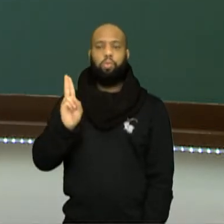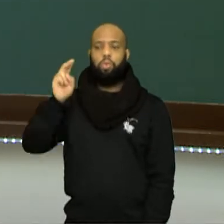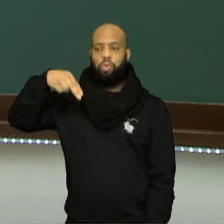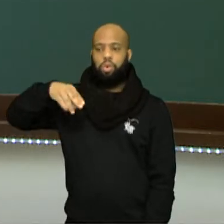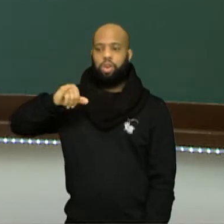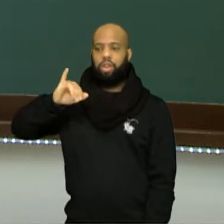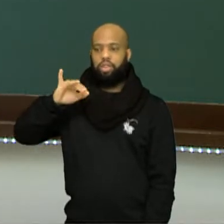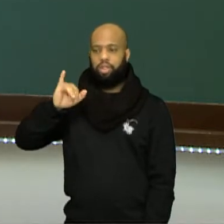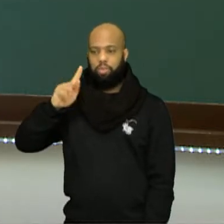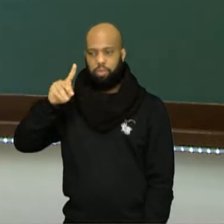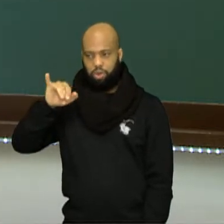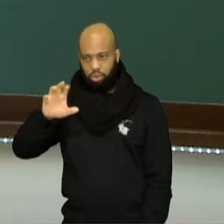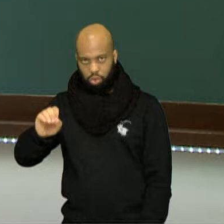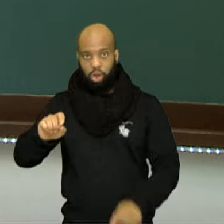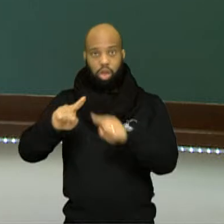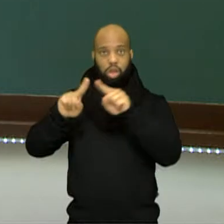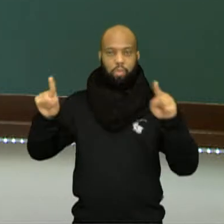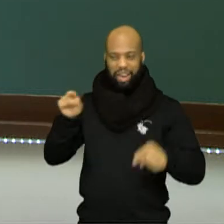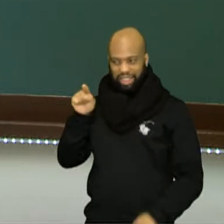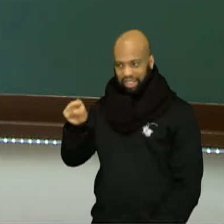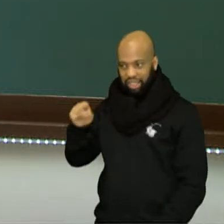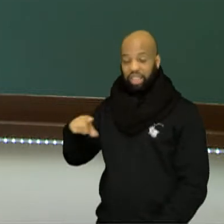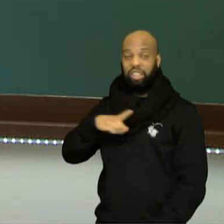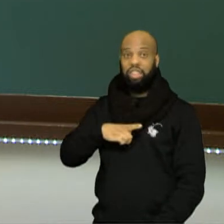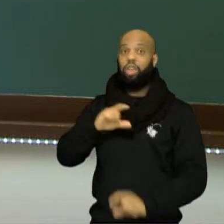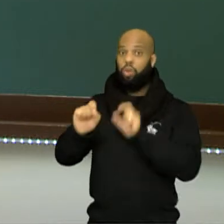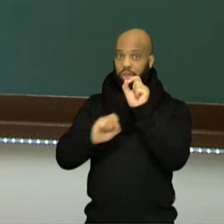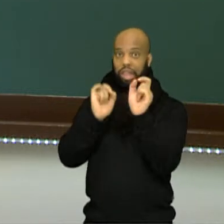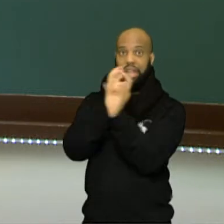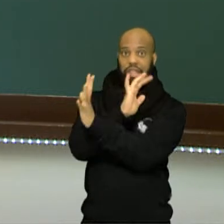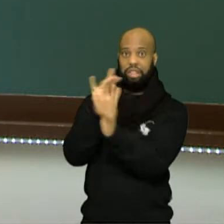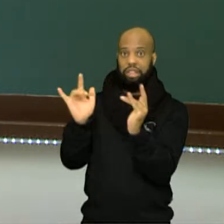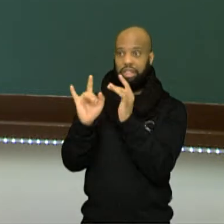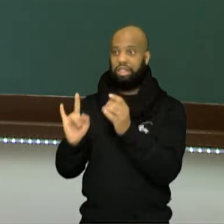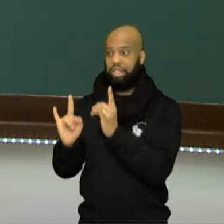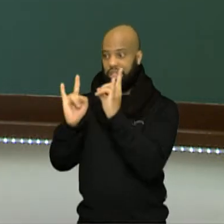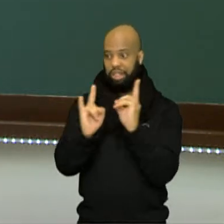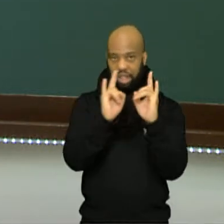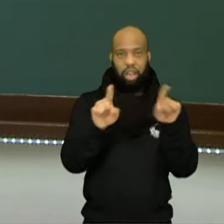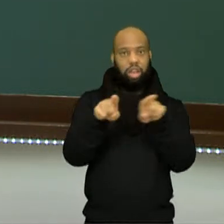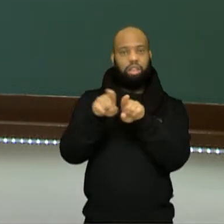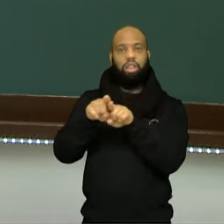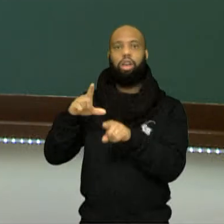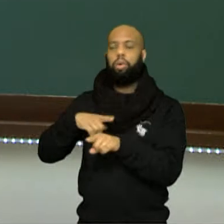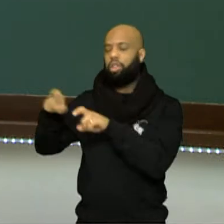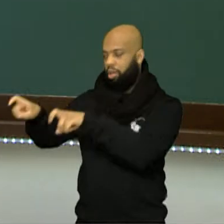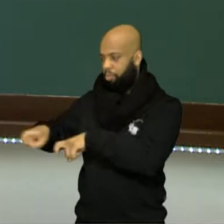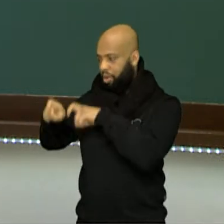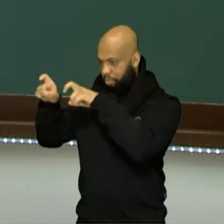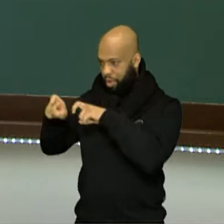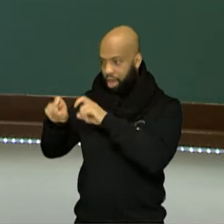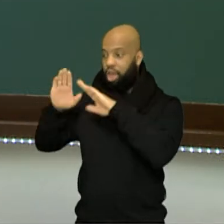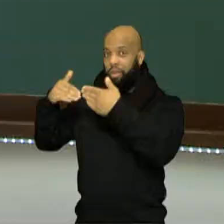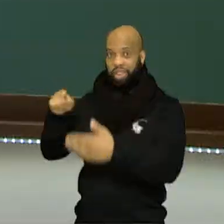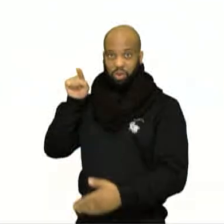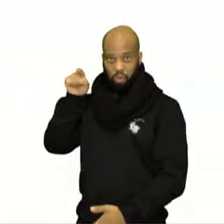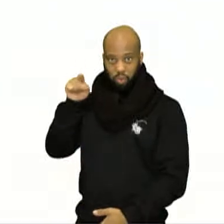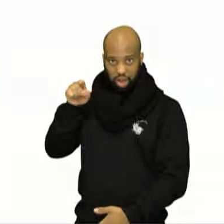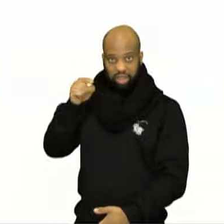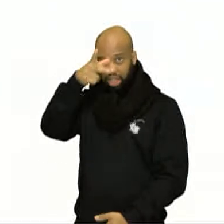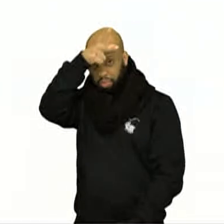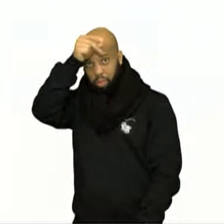o município, ele reúne espaços urbanos e também espaços rurais. Todo município possui